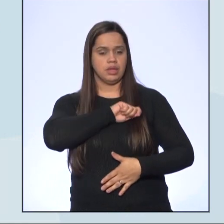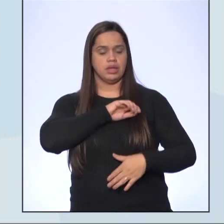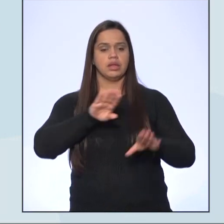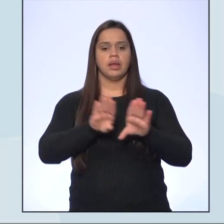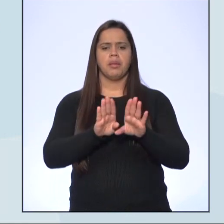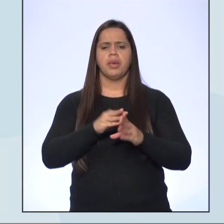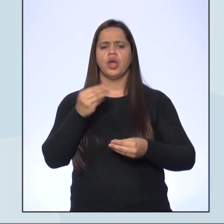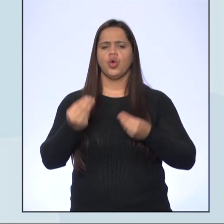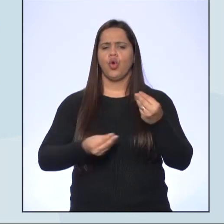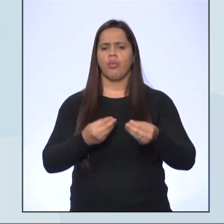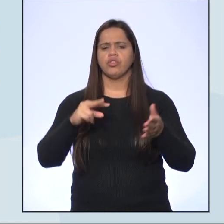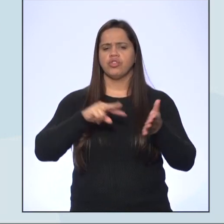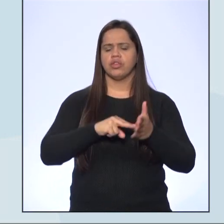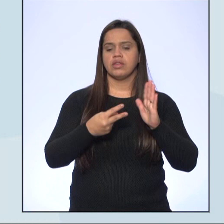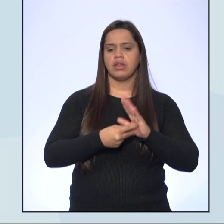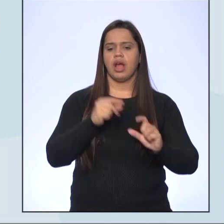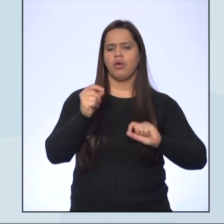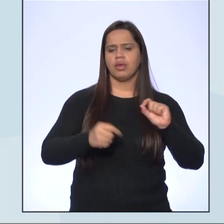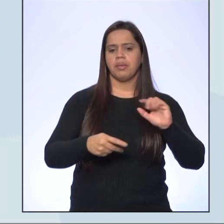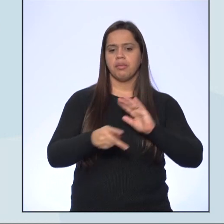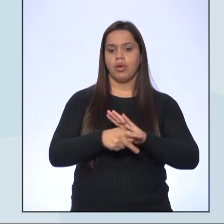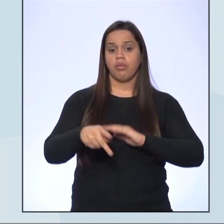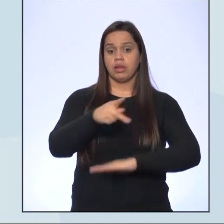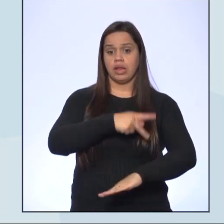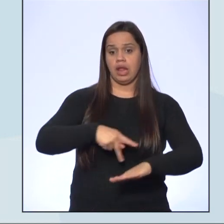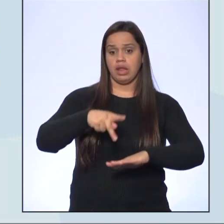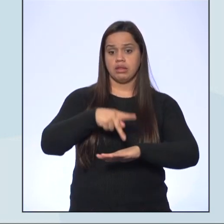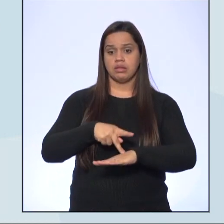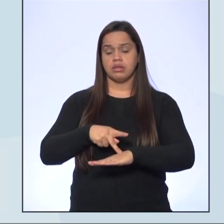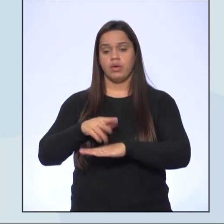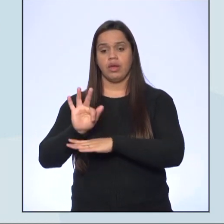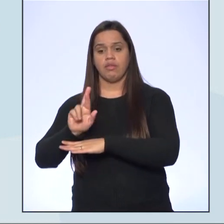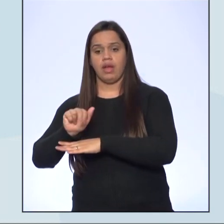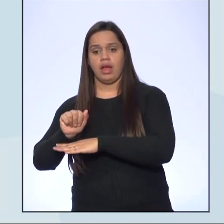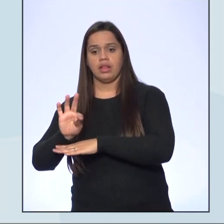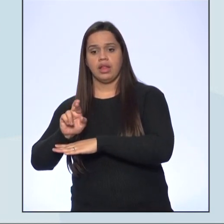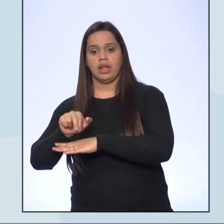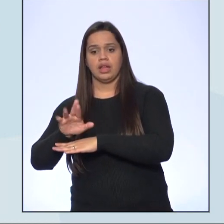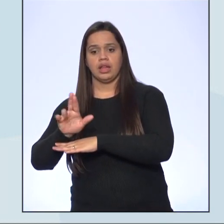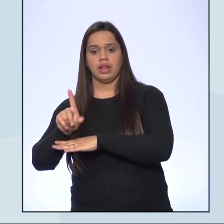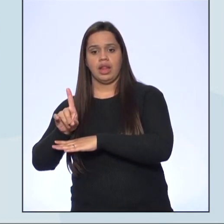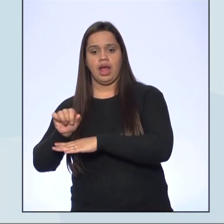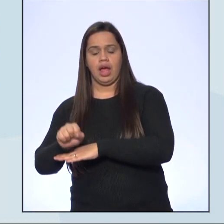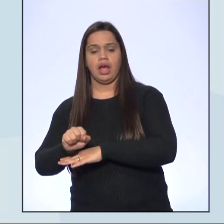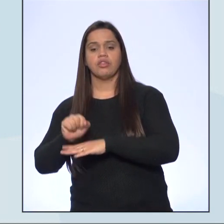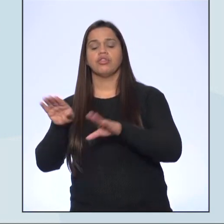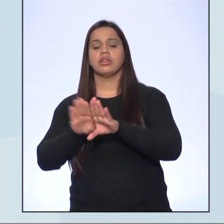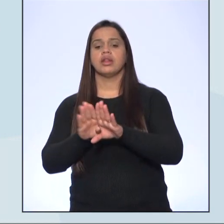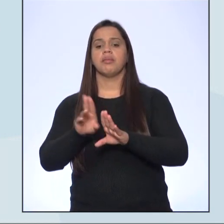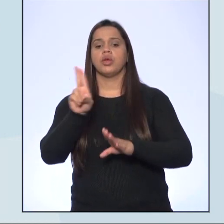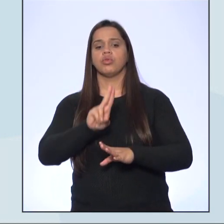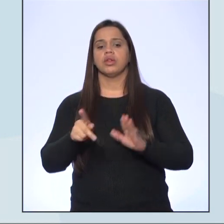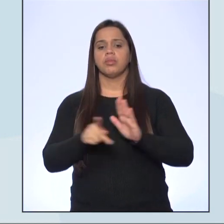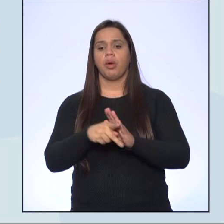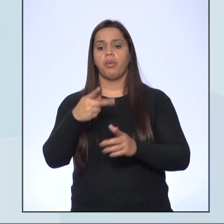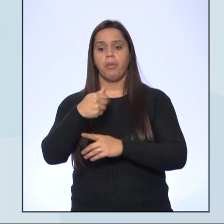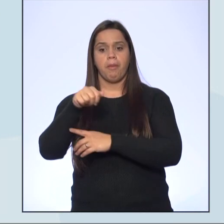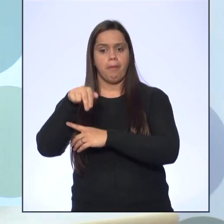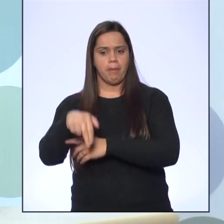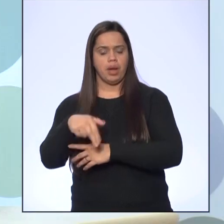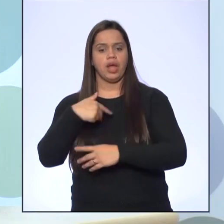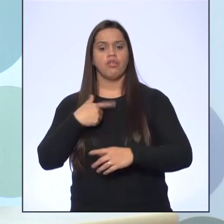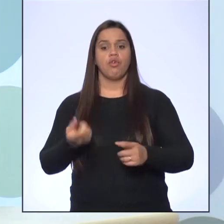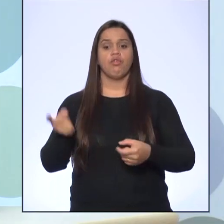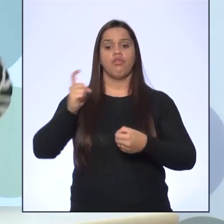significado de nação e fraternidade com o pan-americanismo? Vou voltar para o texto, ficar intercalando para vocês,